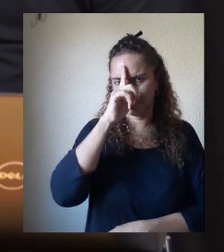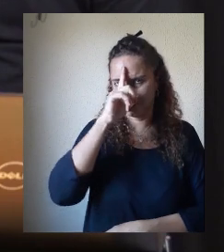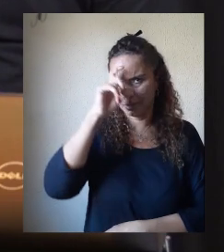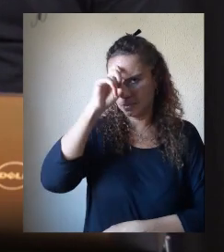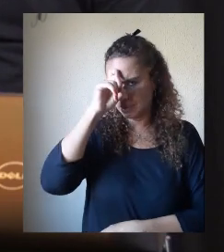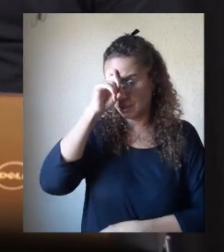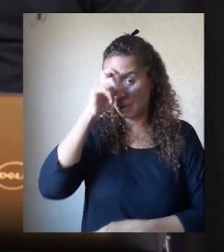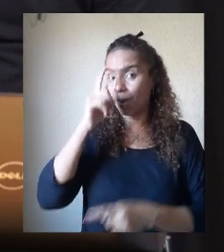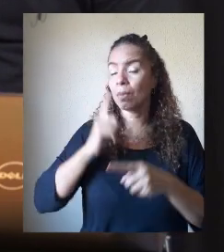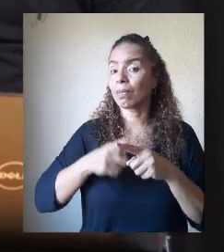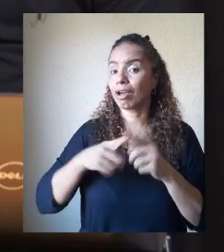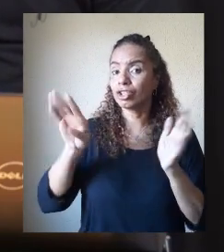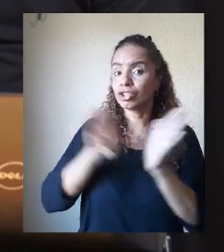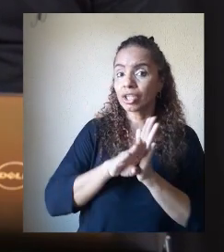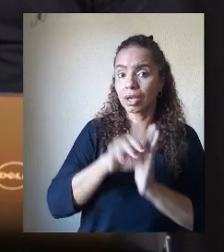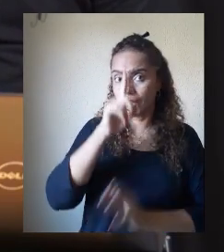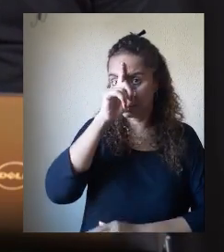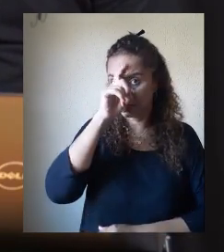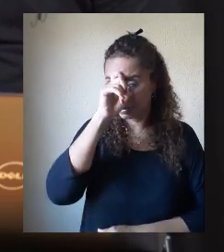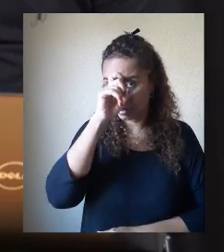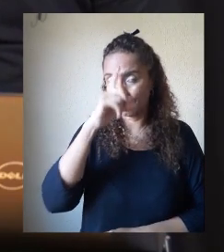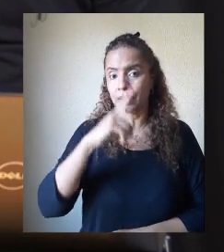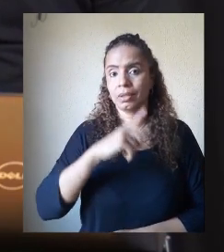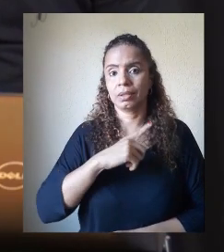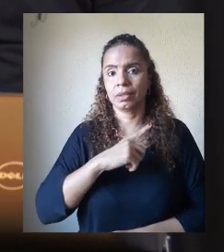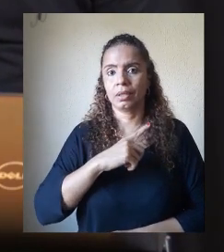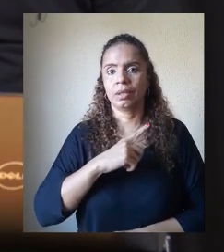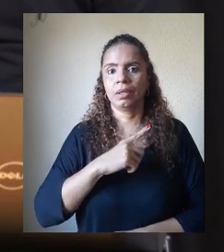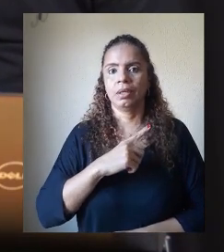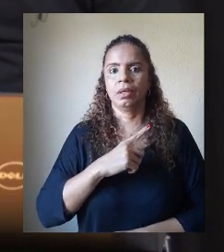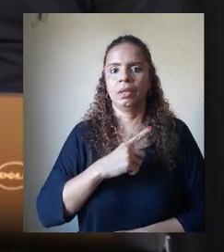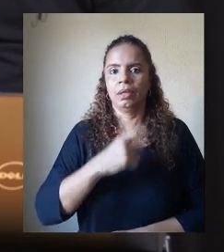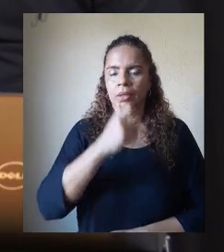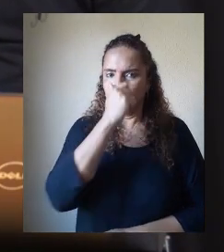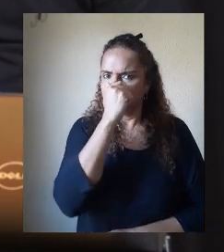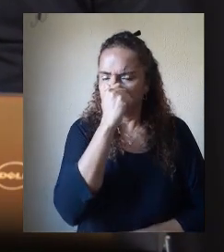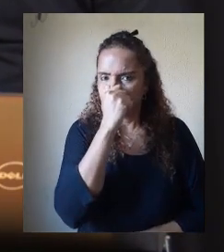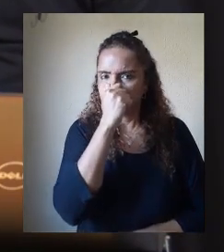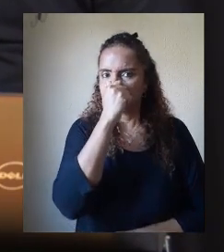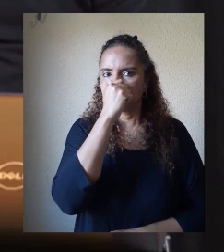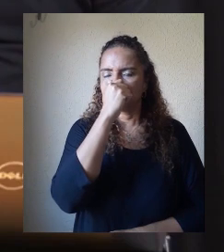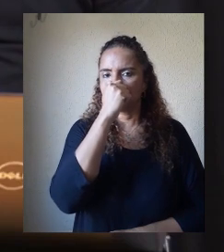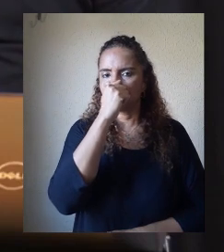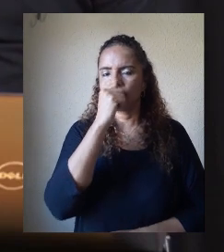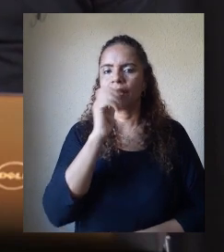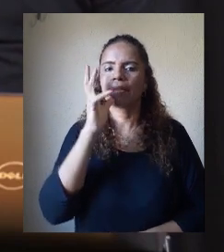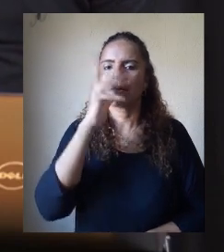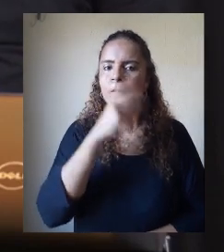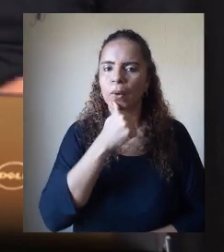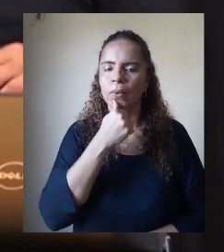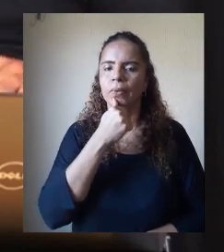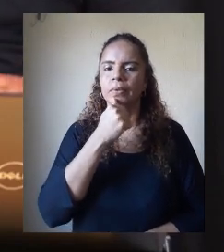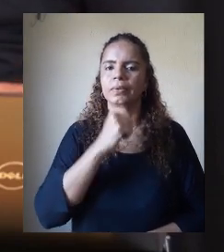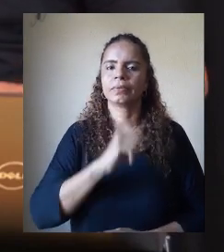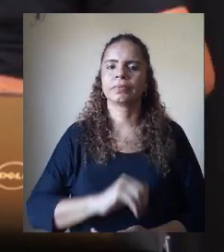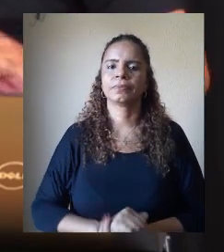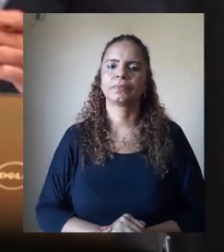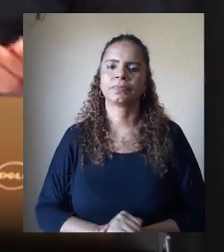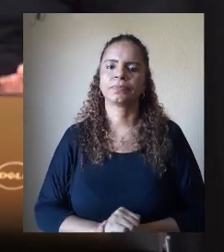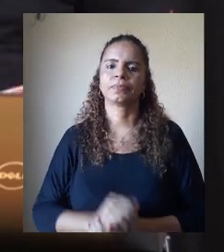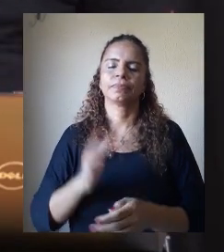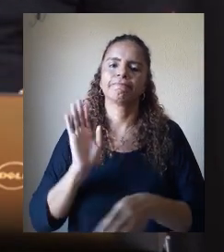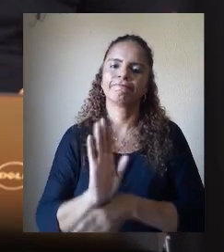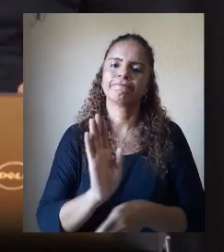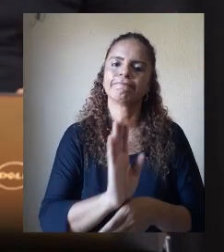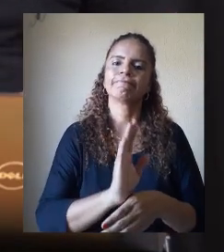pronto-socorro, porque chegando no pronto-socorro você vai estar sobrecarregado. Você, além de demorar a ser atendido, tem um